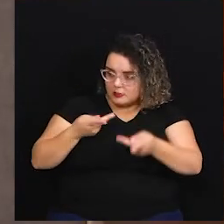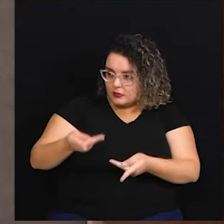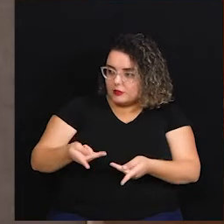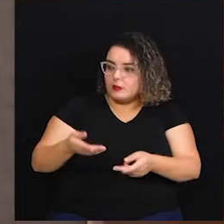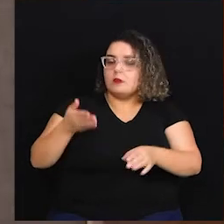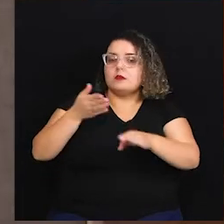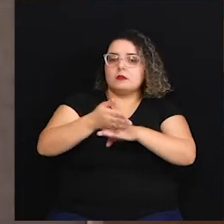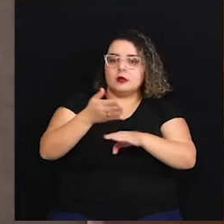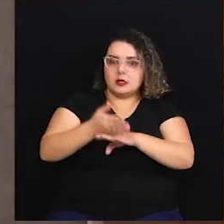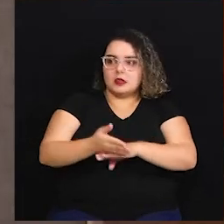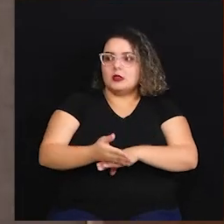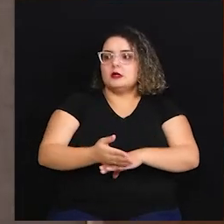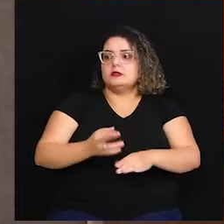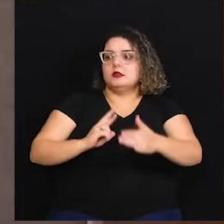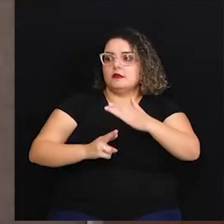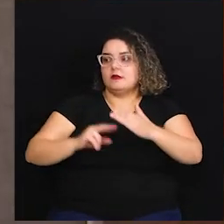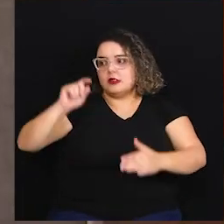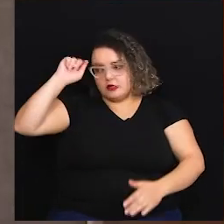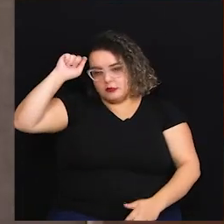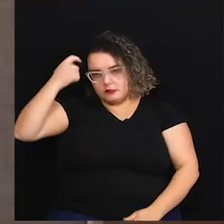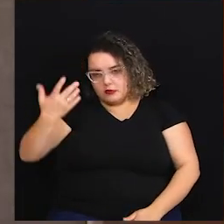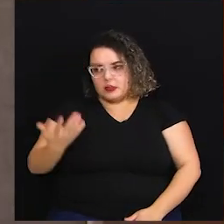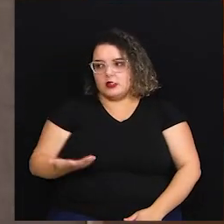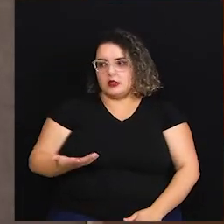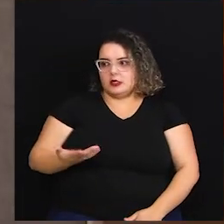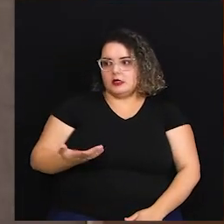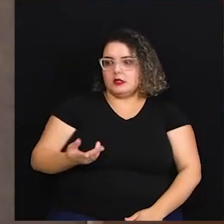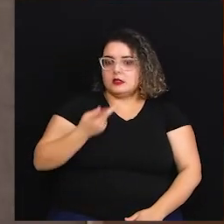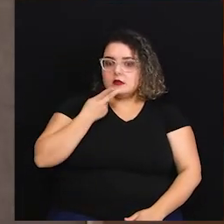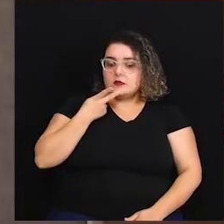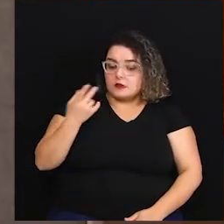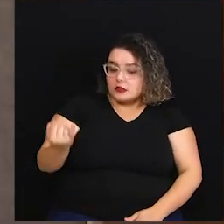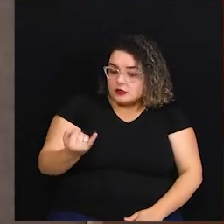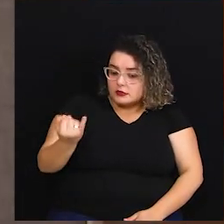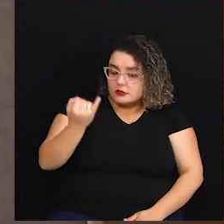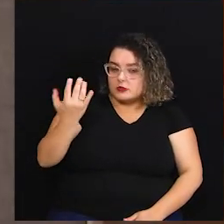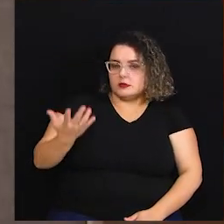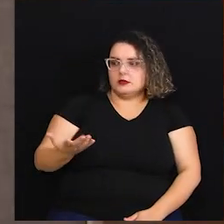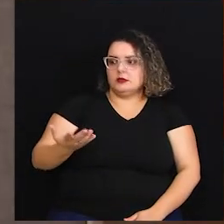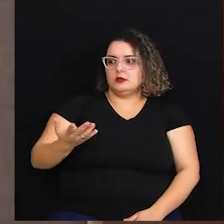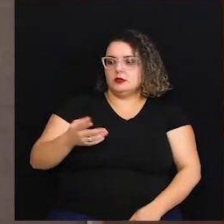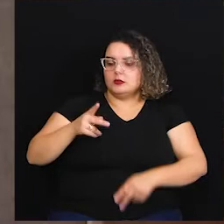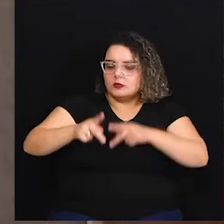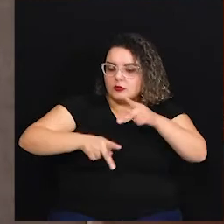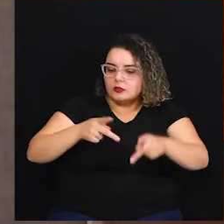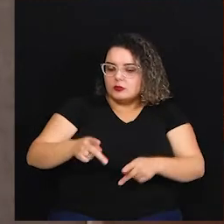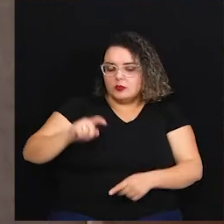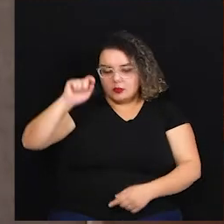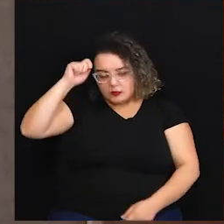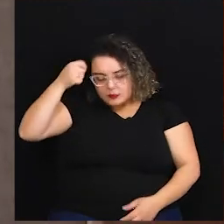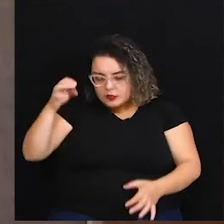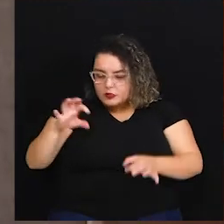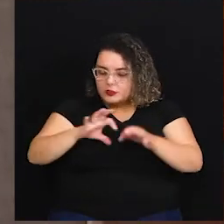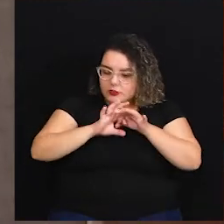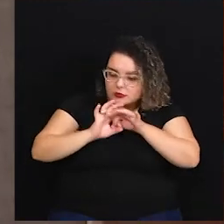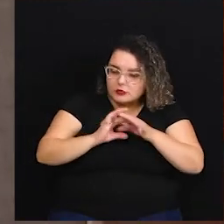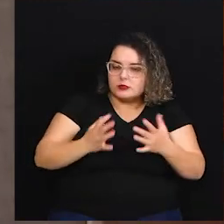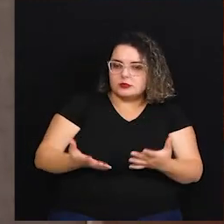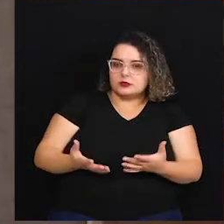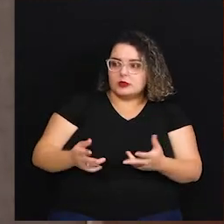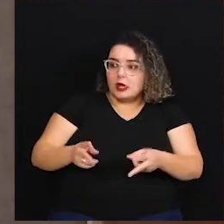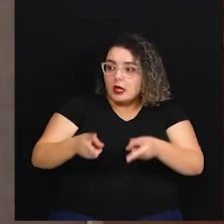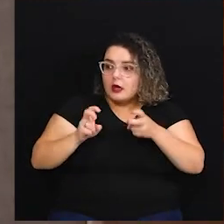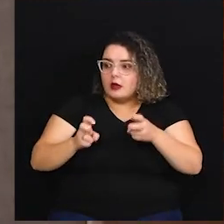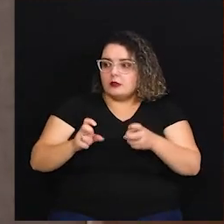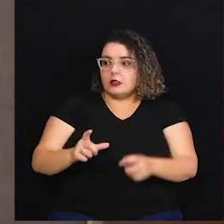também, que ela também participou da Feira Preta e fala da importância do povo preto estar unido